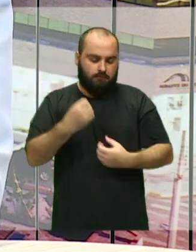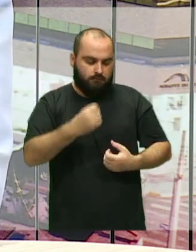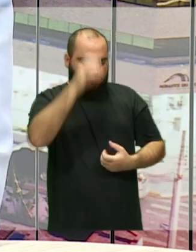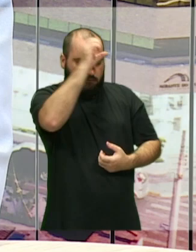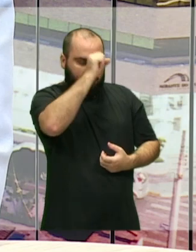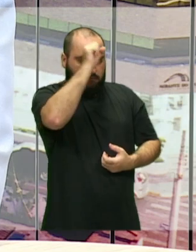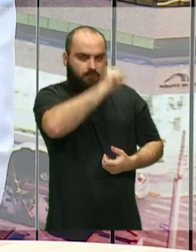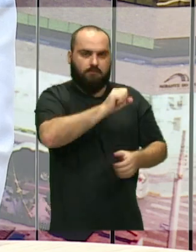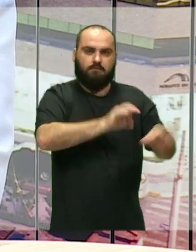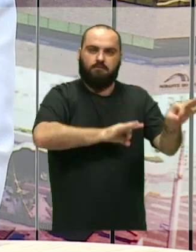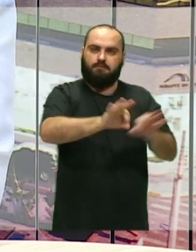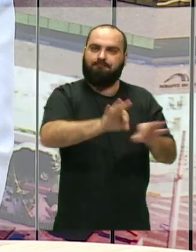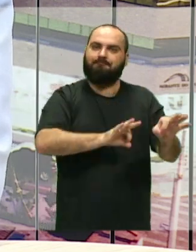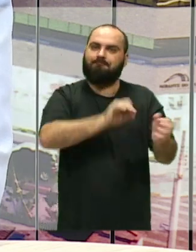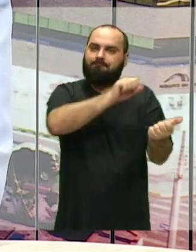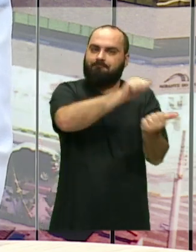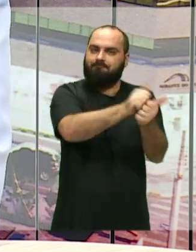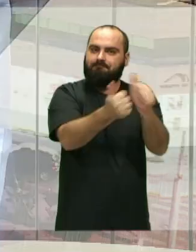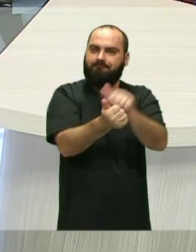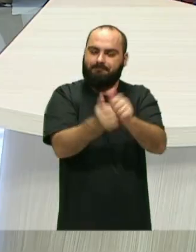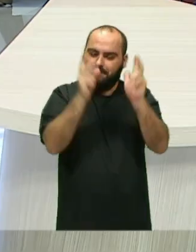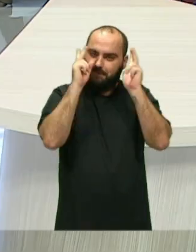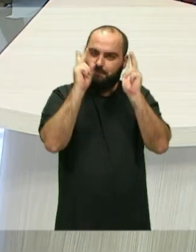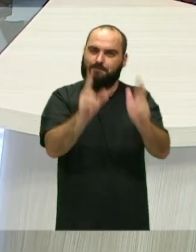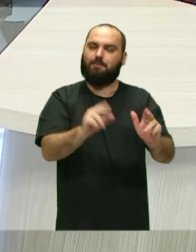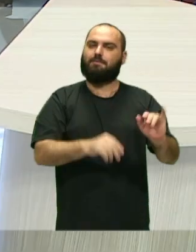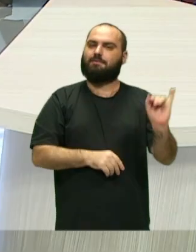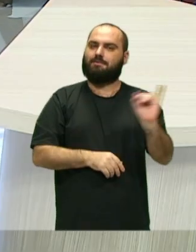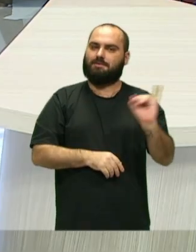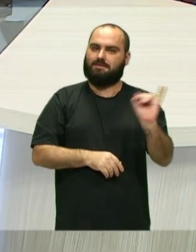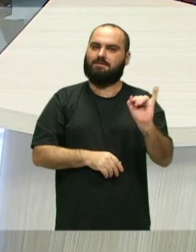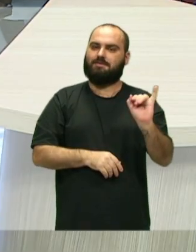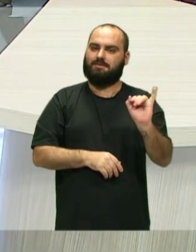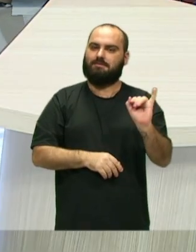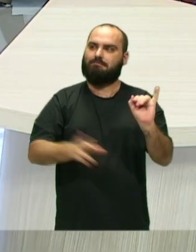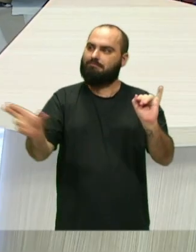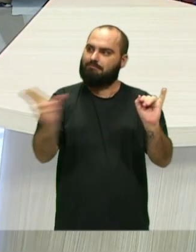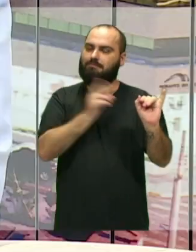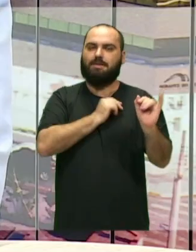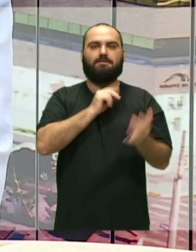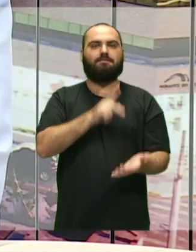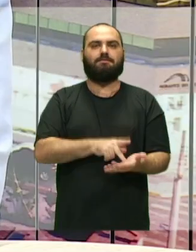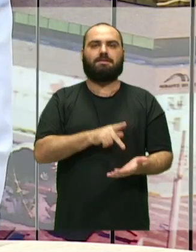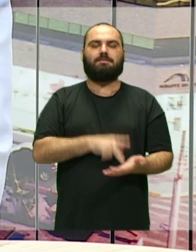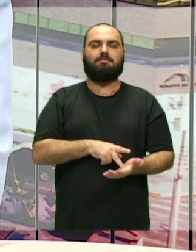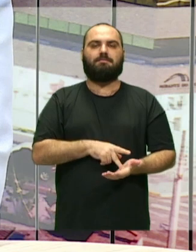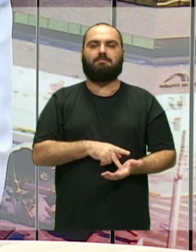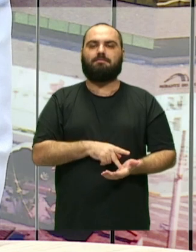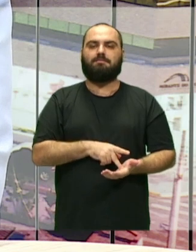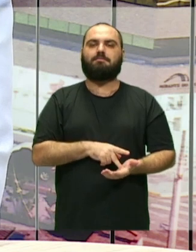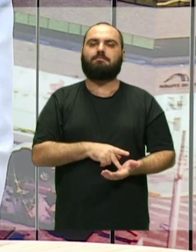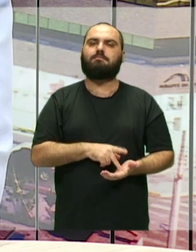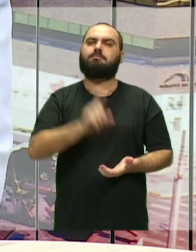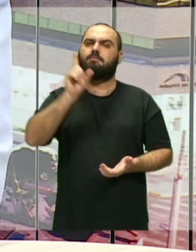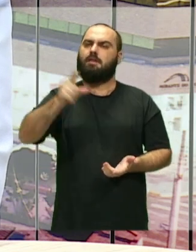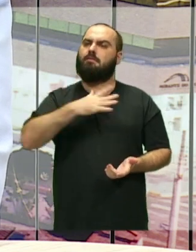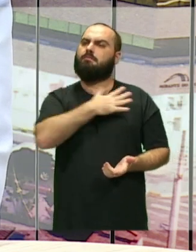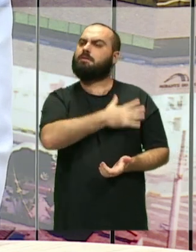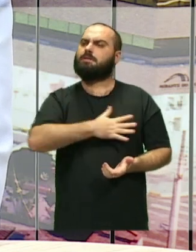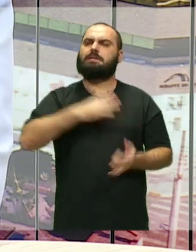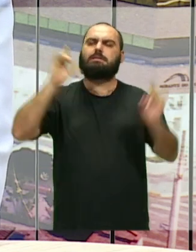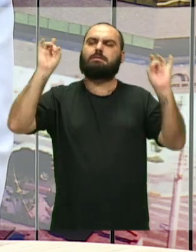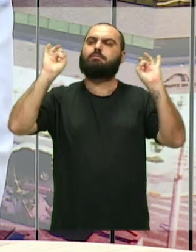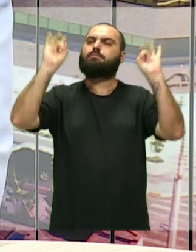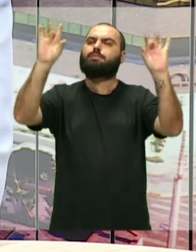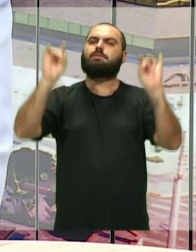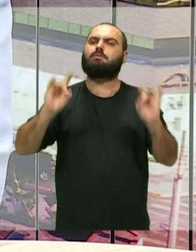adaptamos fizemos com a cara de Itajaí com a cara peixeira que merece e é um prazer gigante a